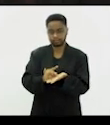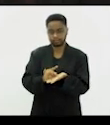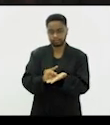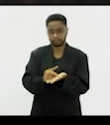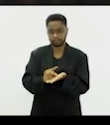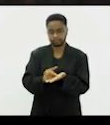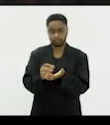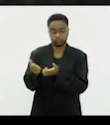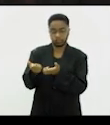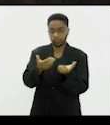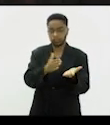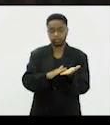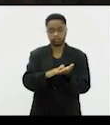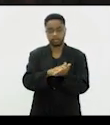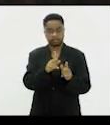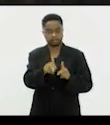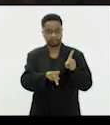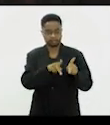deseja.